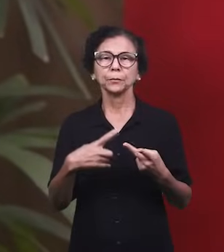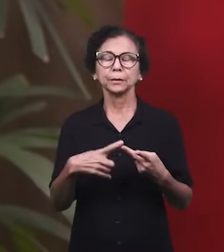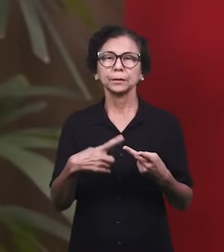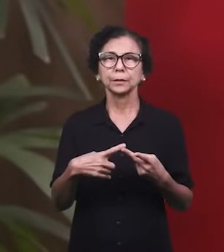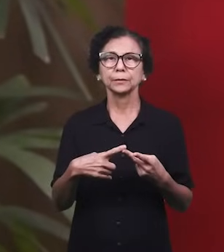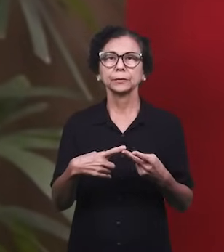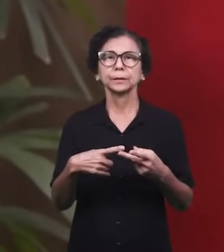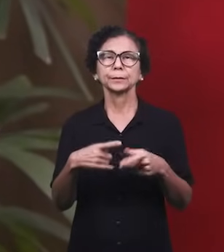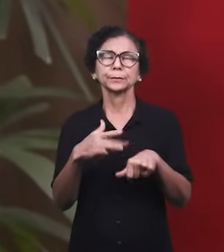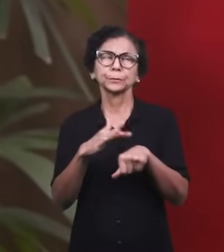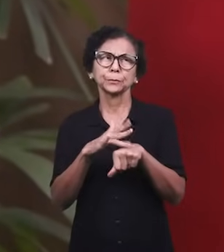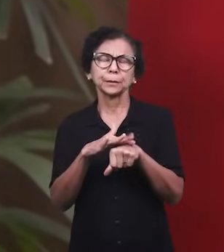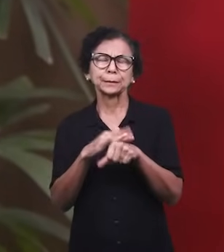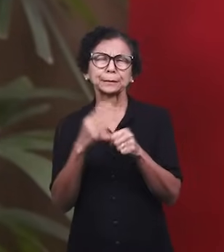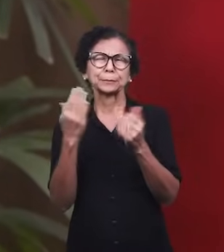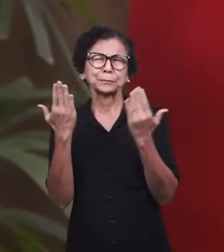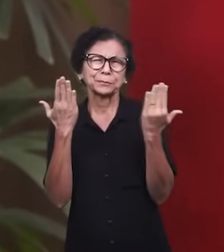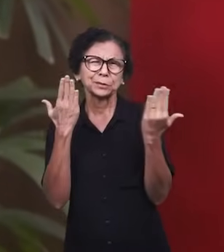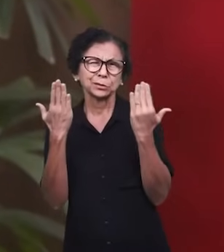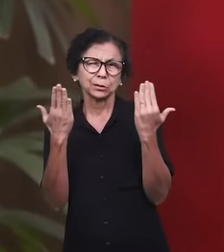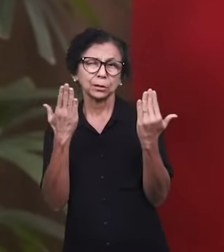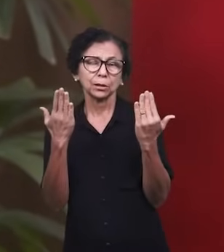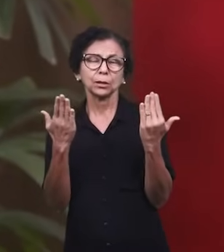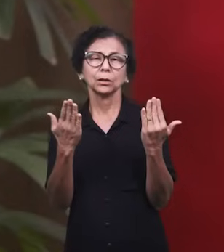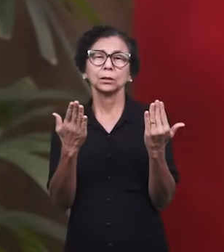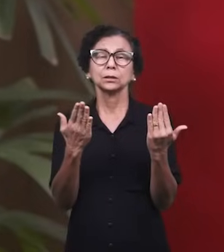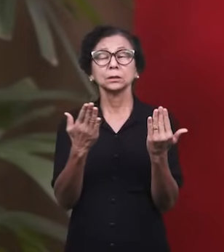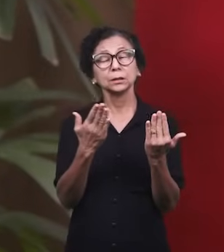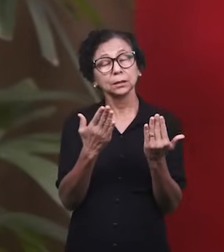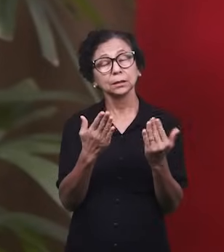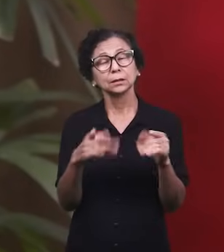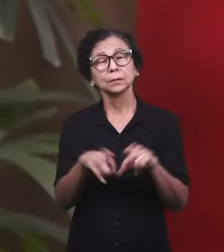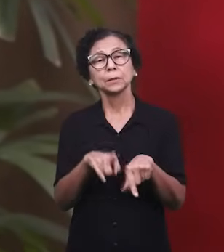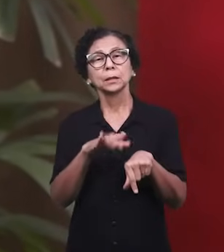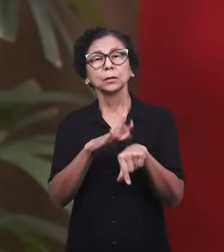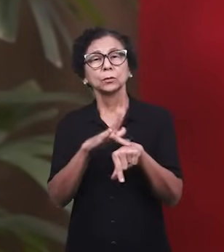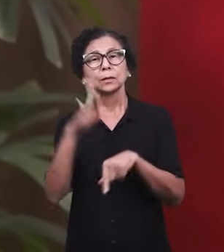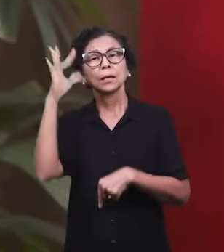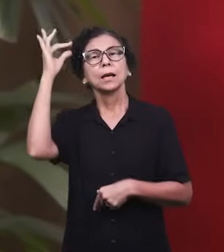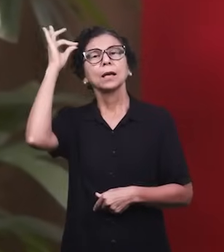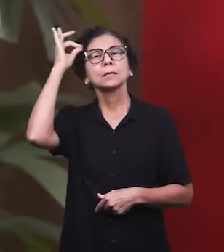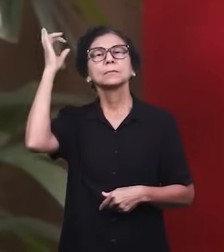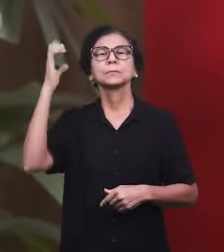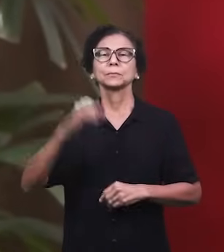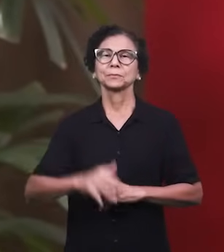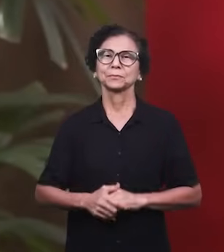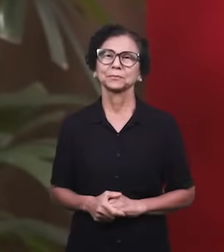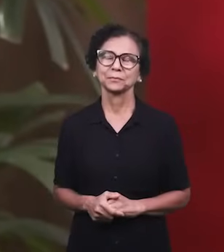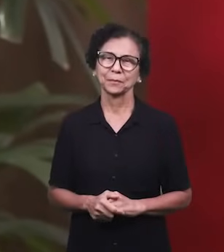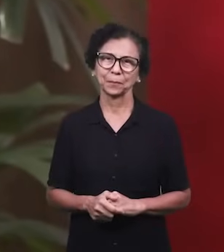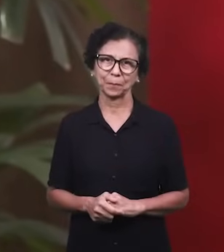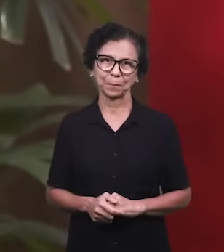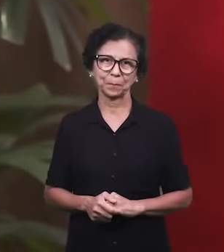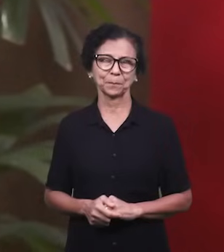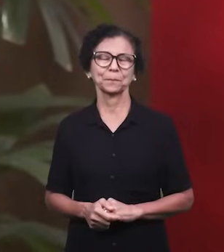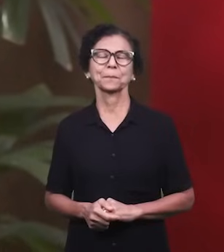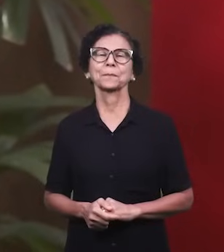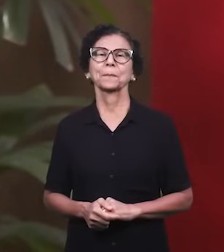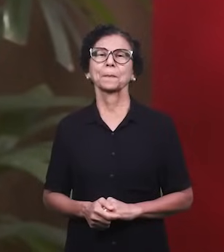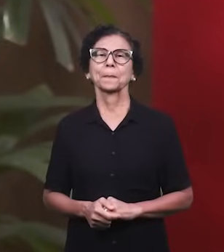espiritual. E aí essa doença espiritual, nós temos realmente um recurso, sim, para